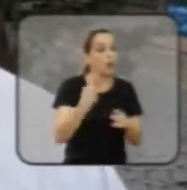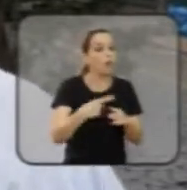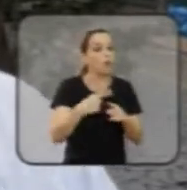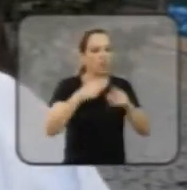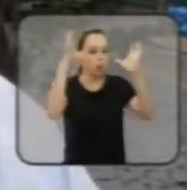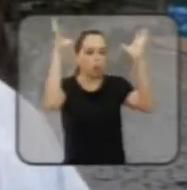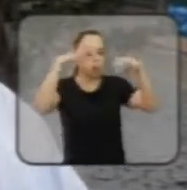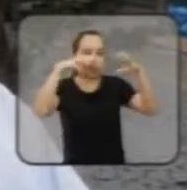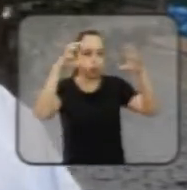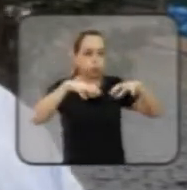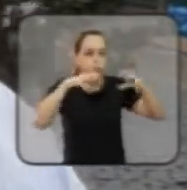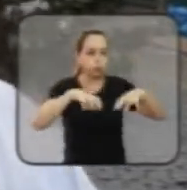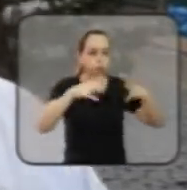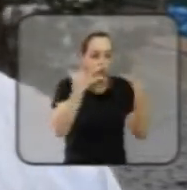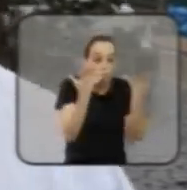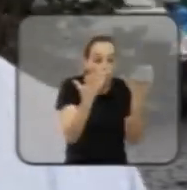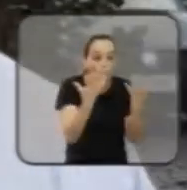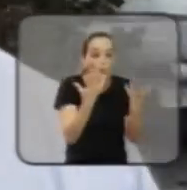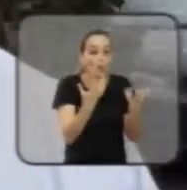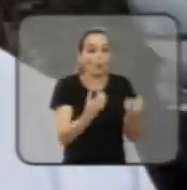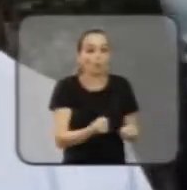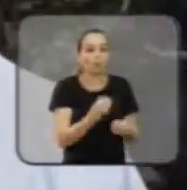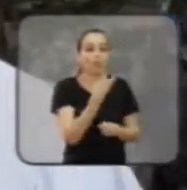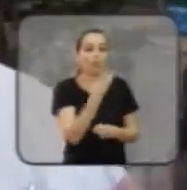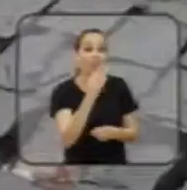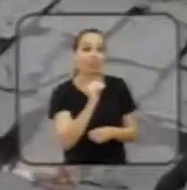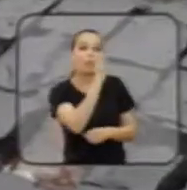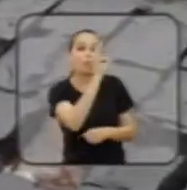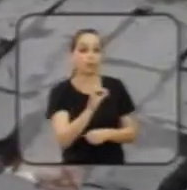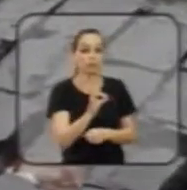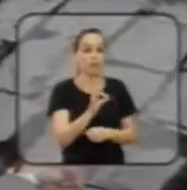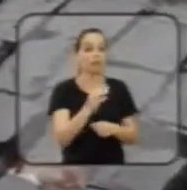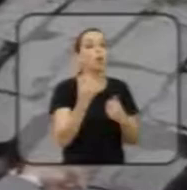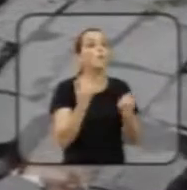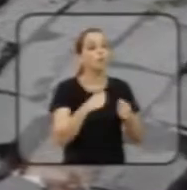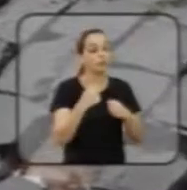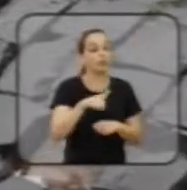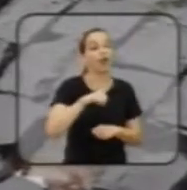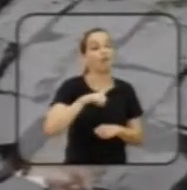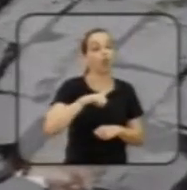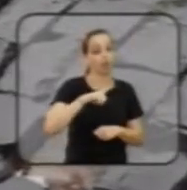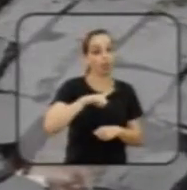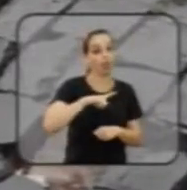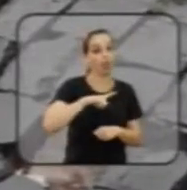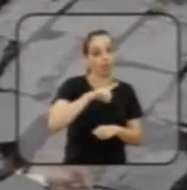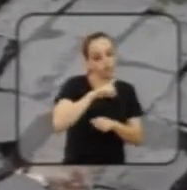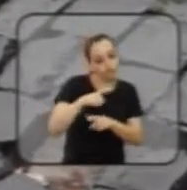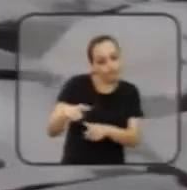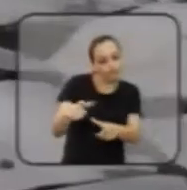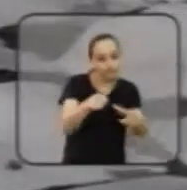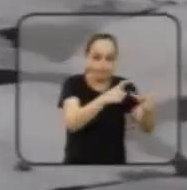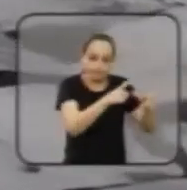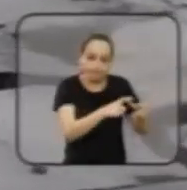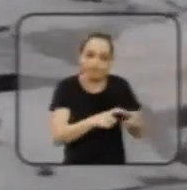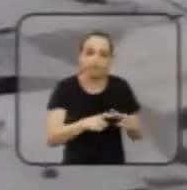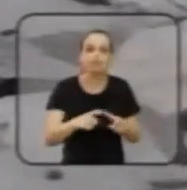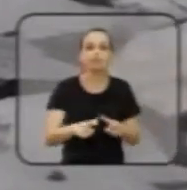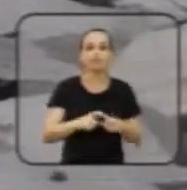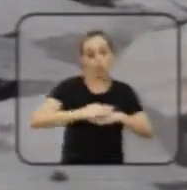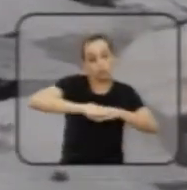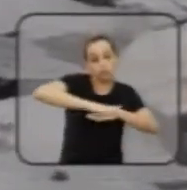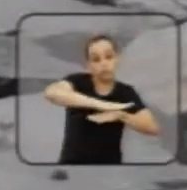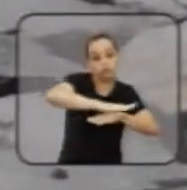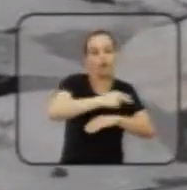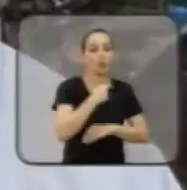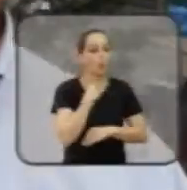aqui, que ele absorve praticamente 30% da água. Isso aqui deveria ter em toda a cidade, em grande maioria. Essa região aqui é